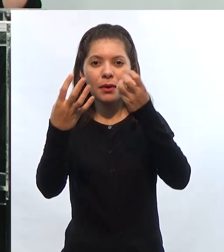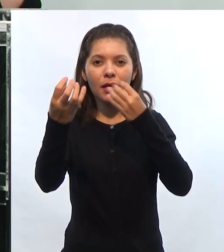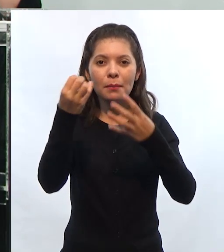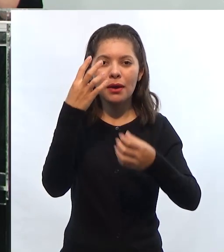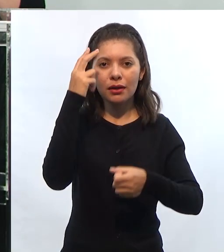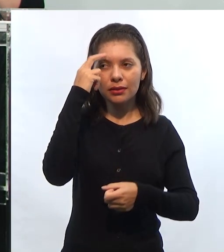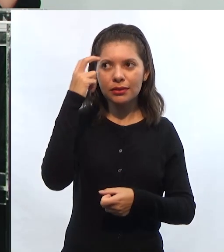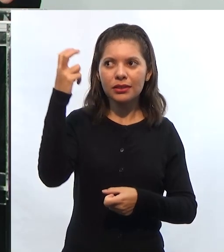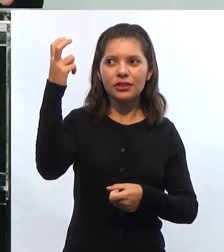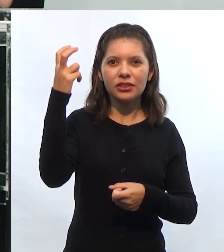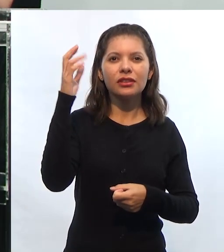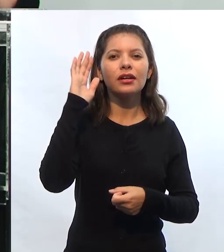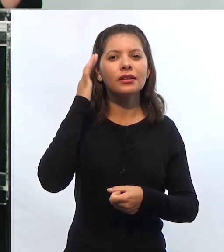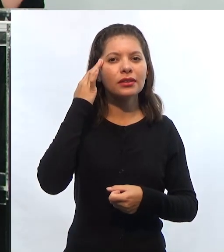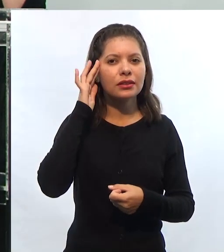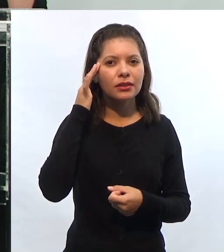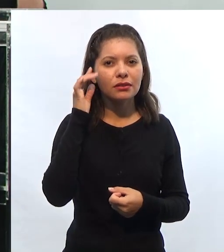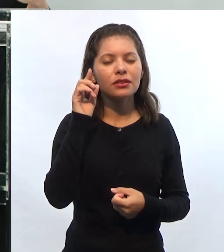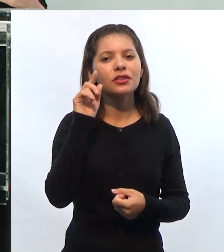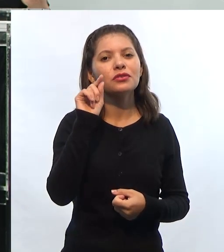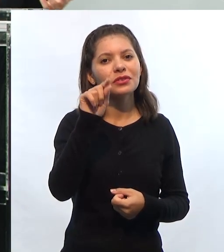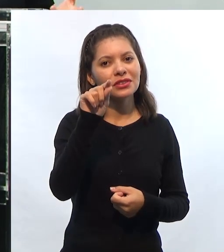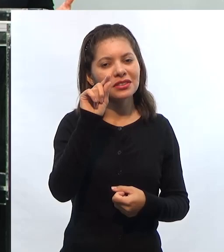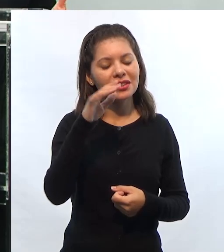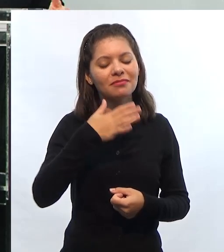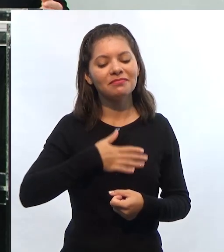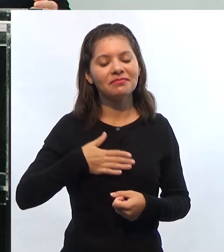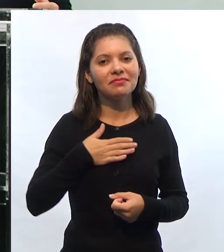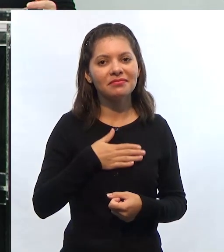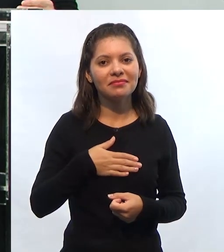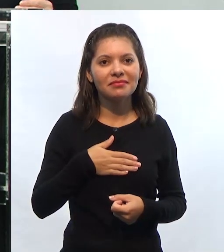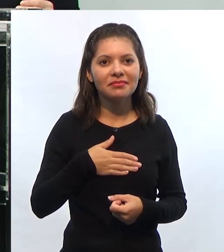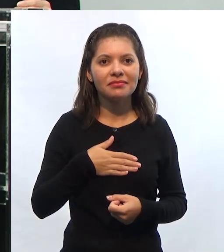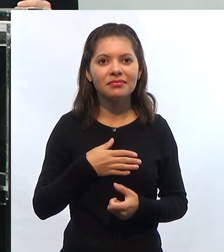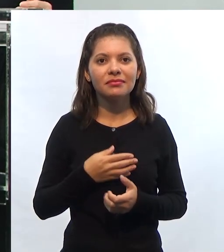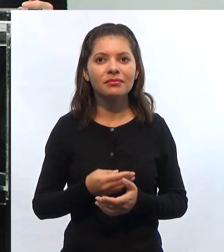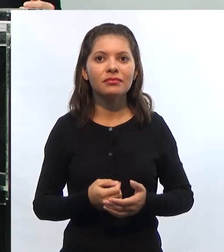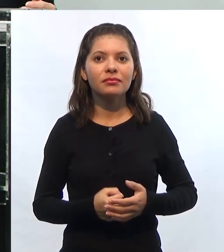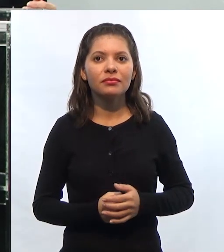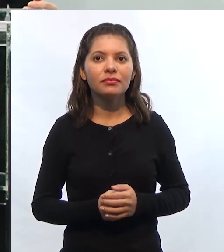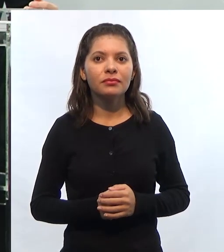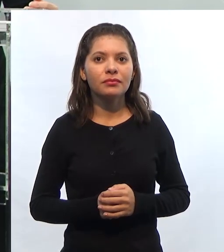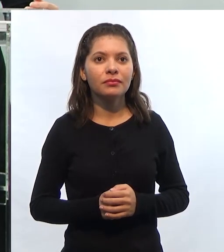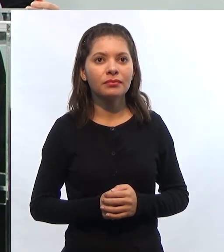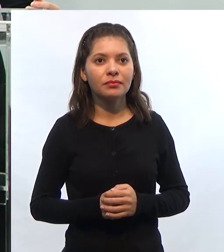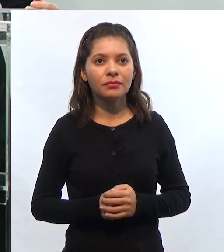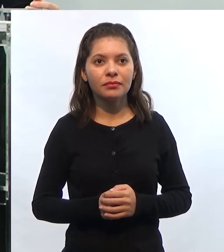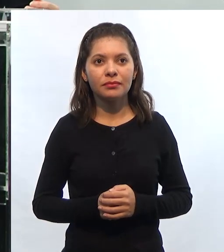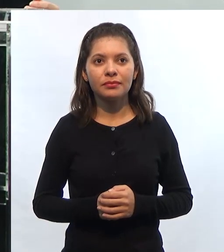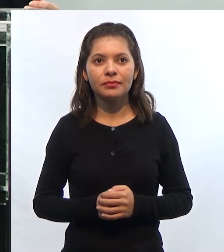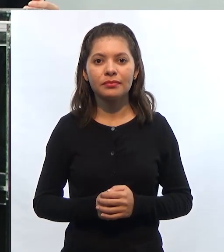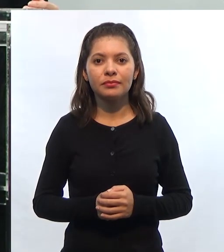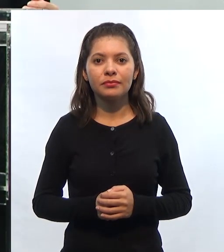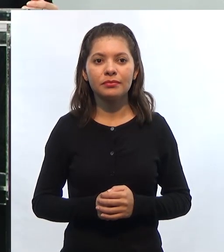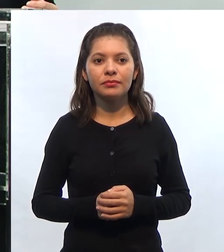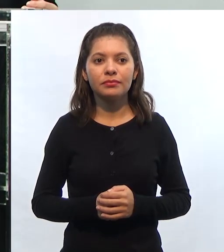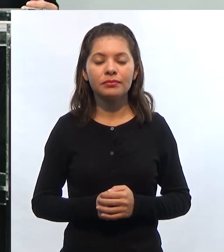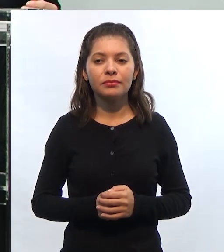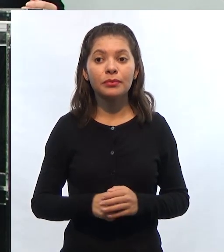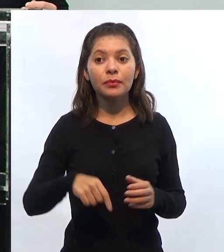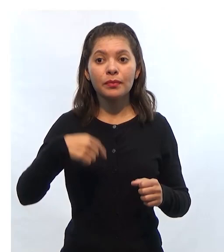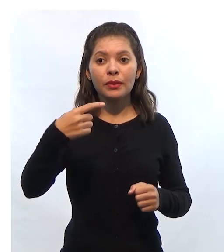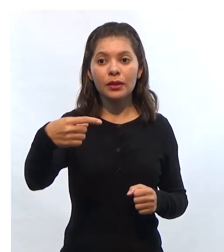aparecendo aquilo que a inteligência artificial vai entendendo que você gosta, né? Esse é o